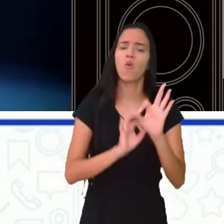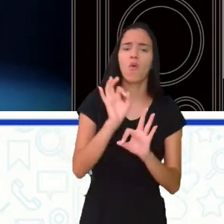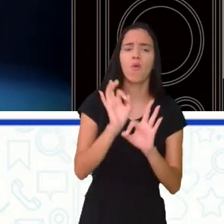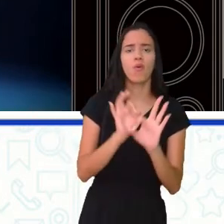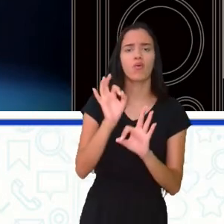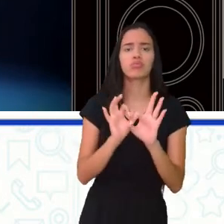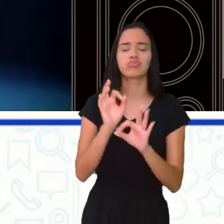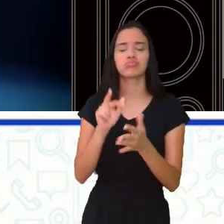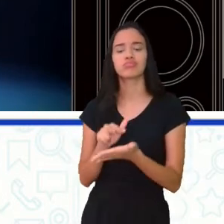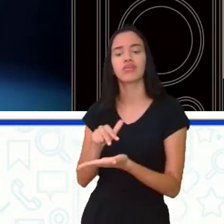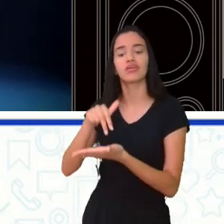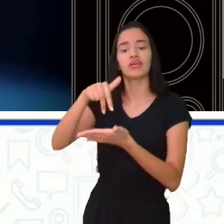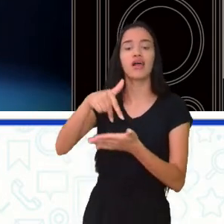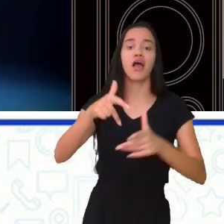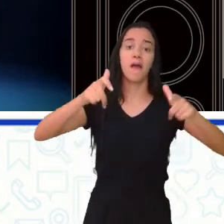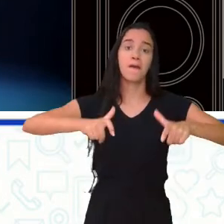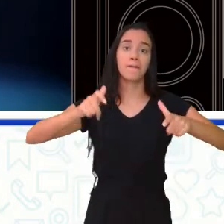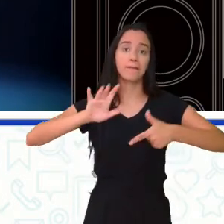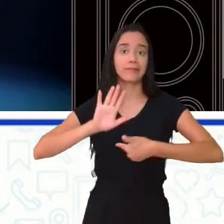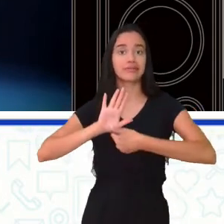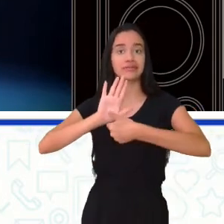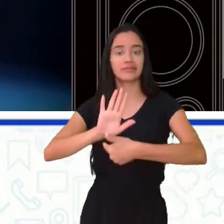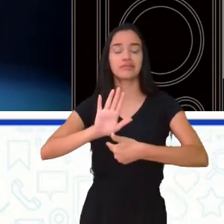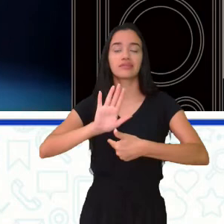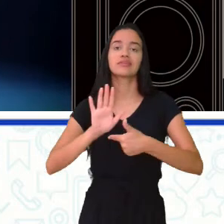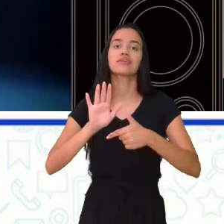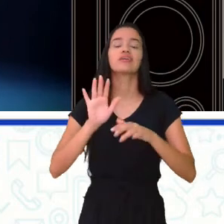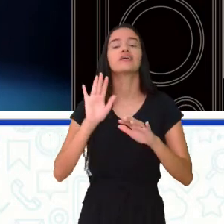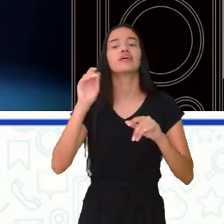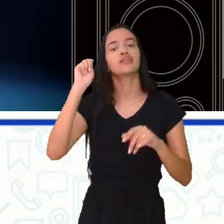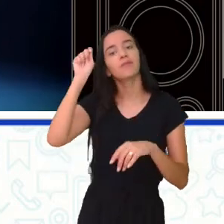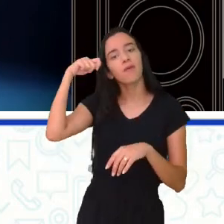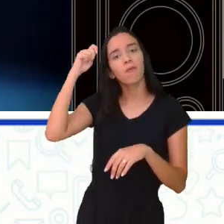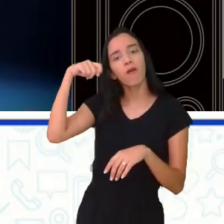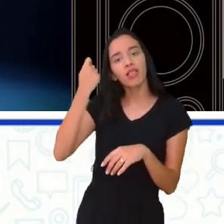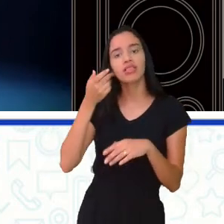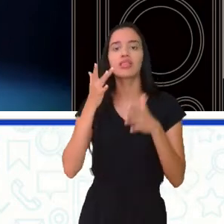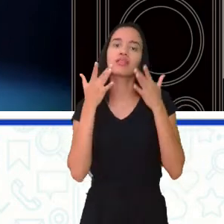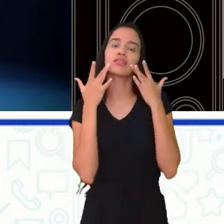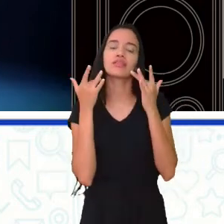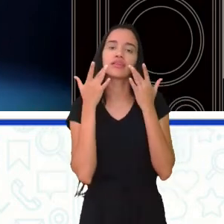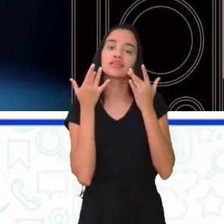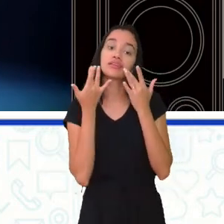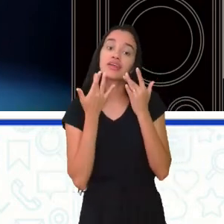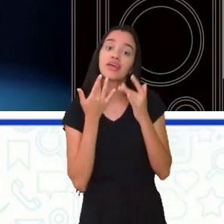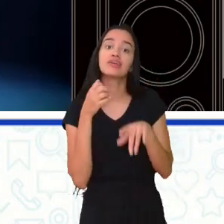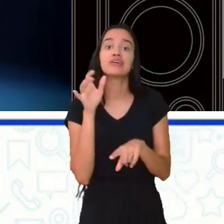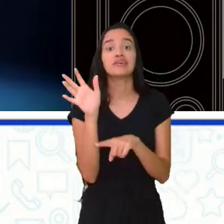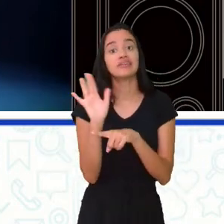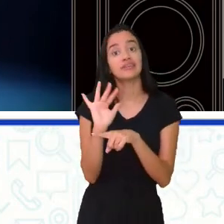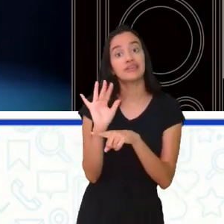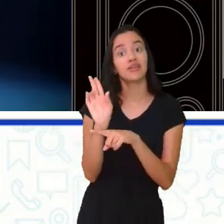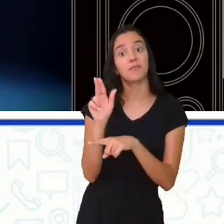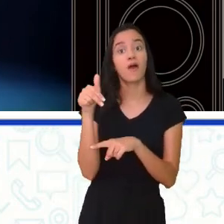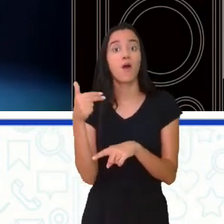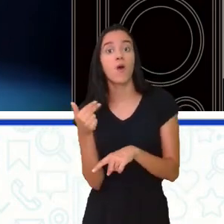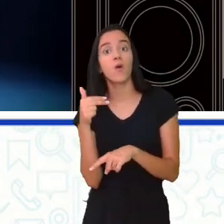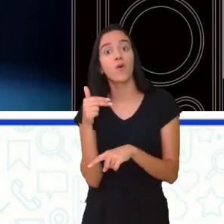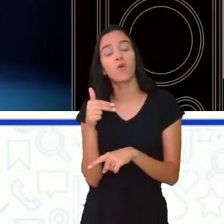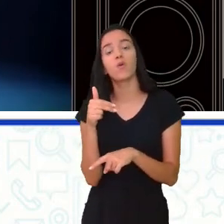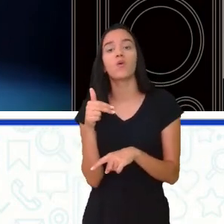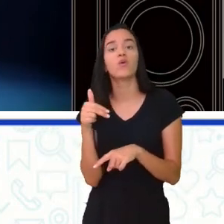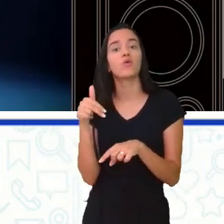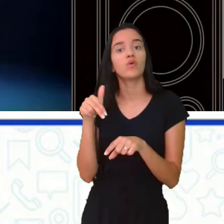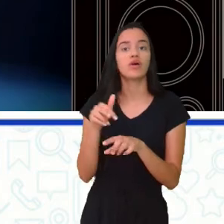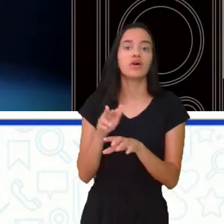essa aptidão para ser um ator, não é? De teatro, de cinema ou de novela, né, professora Camila?